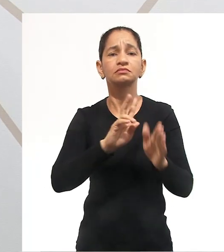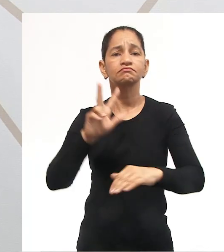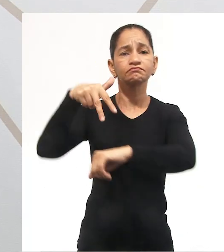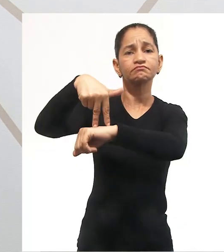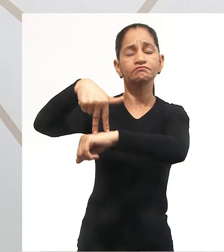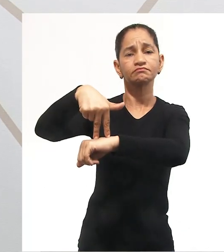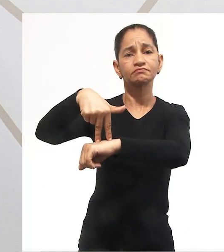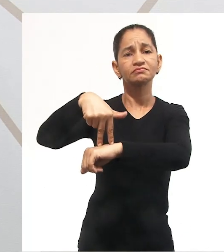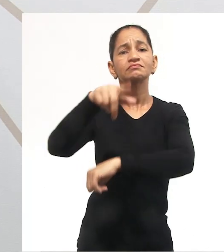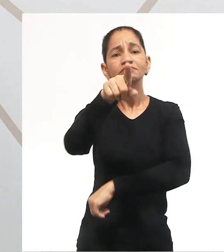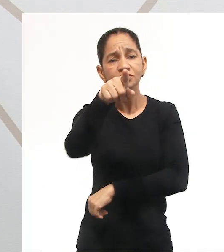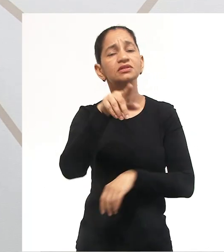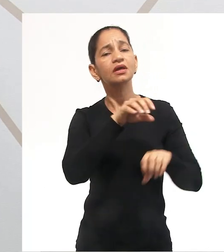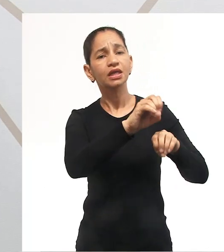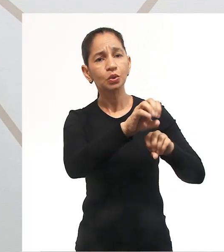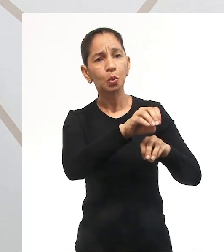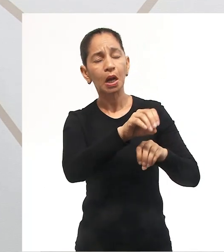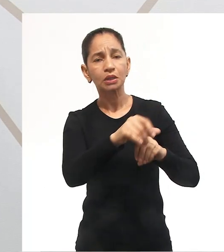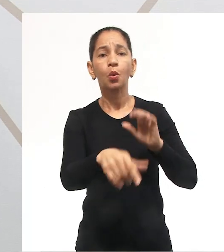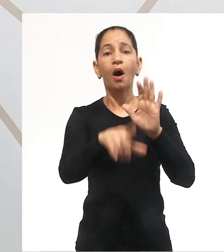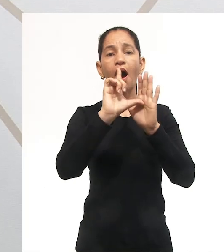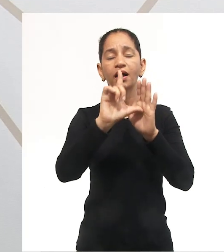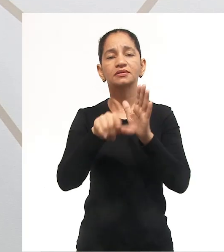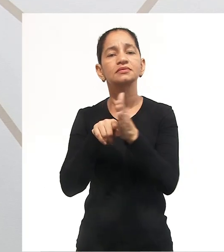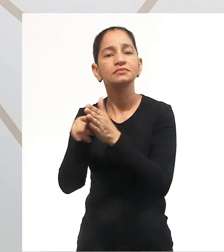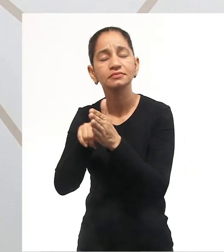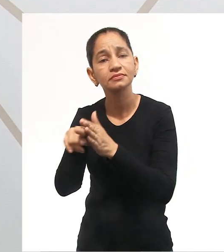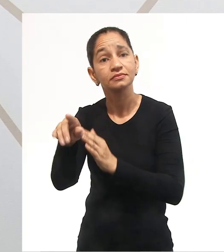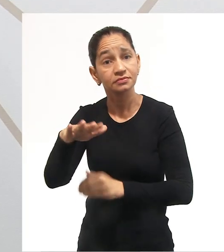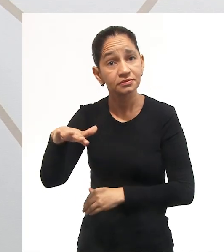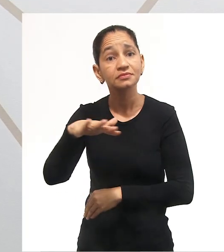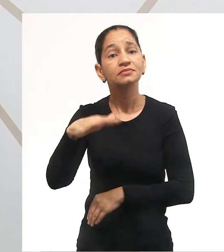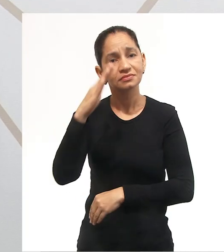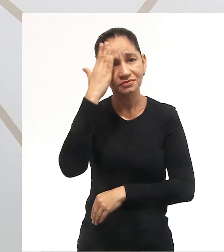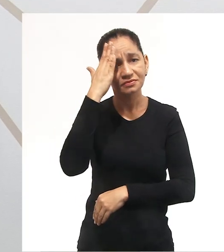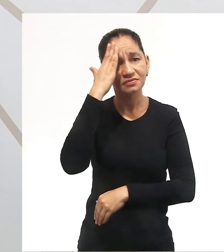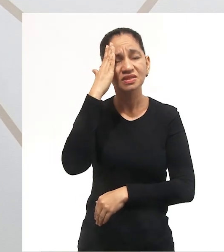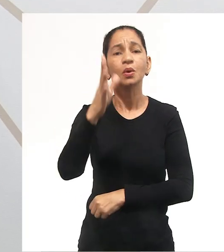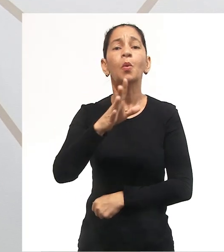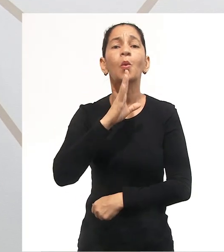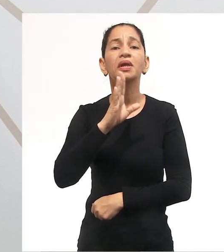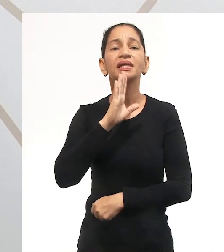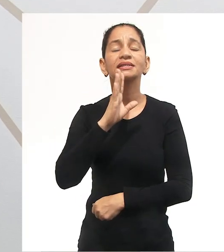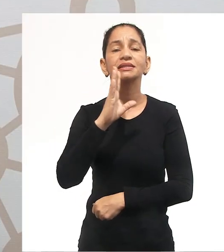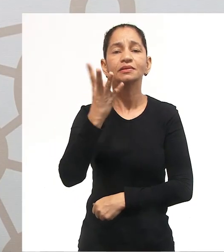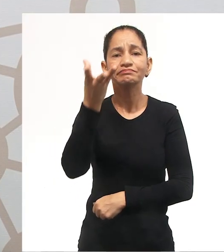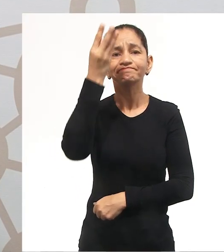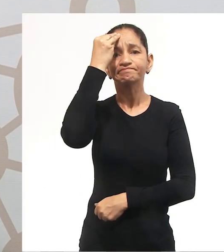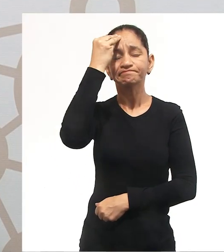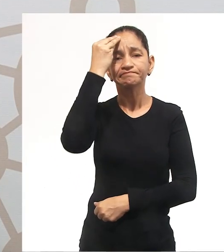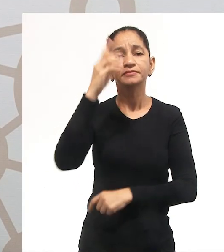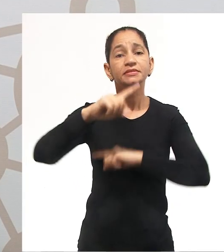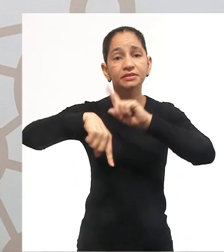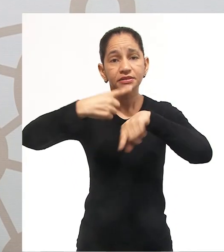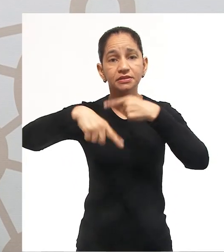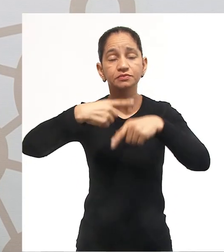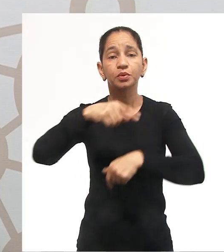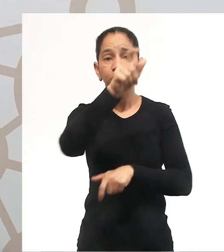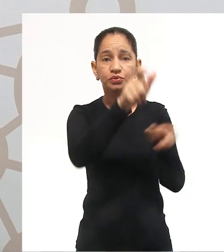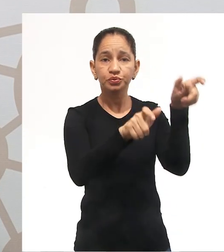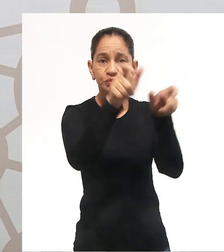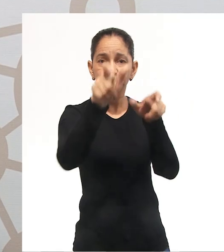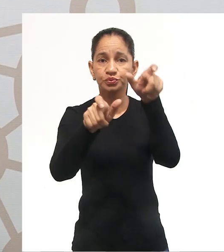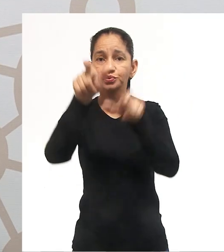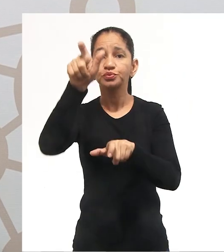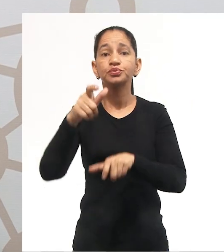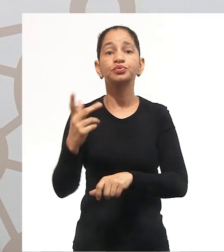que nós possamos ser educadores, antes nós somos pesquisadores, nós conhecemos a realidade, estudamos a realidade, os sujeitos